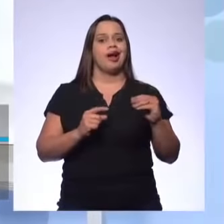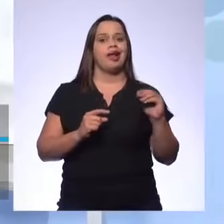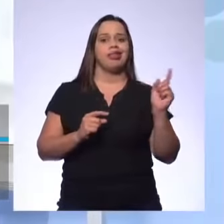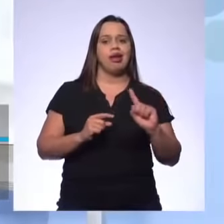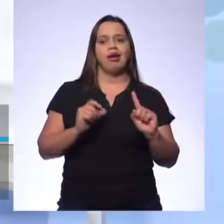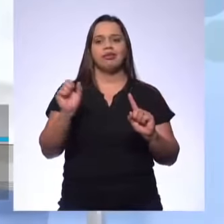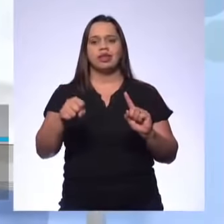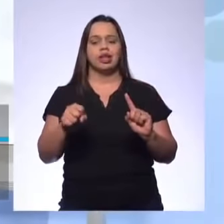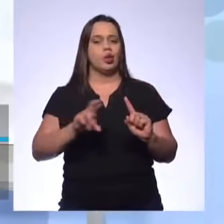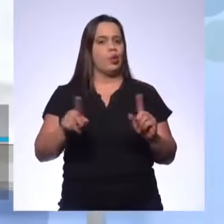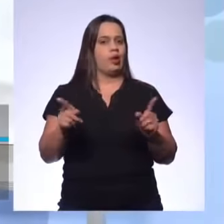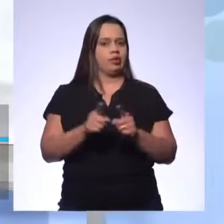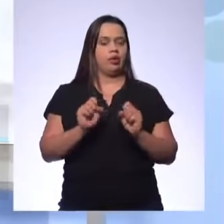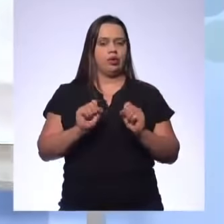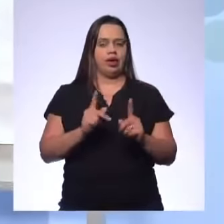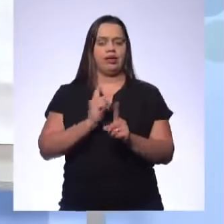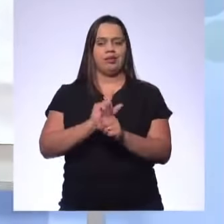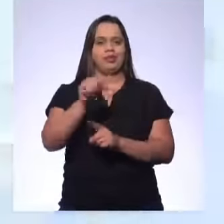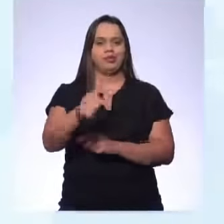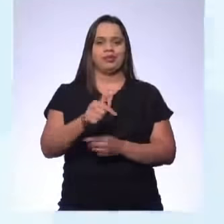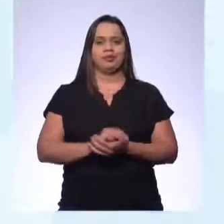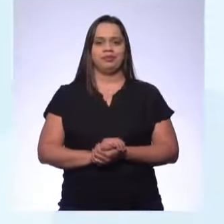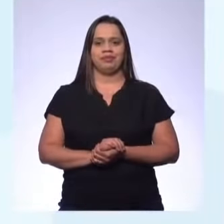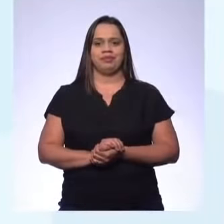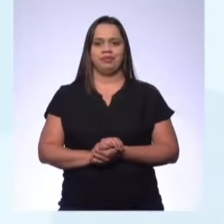curta, tá bom? See you later, te vejo daqui a pouco.